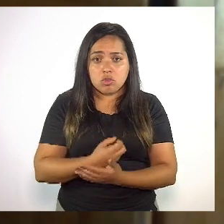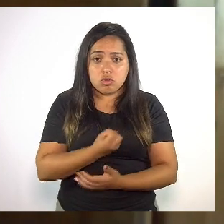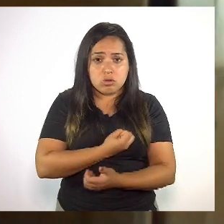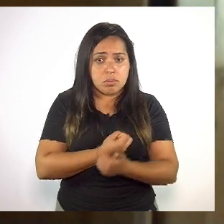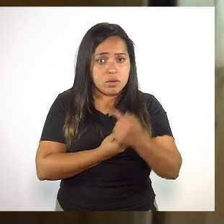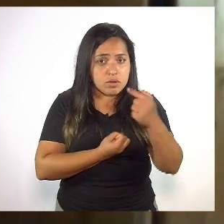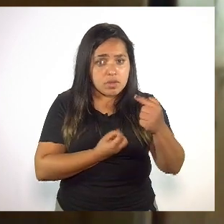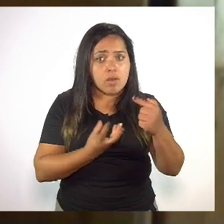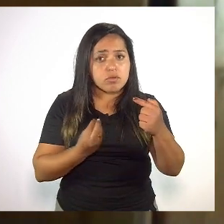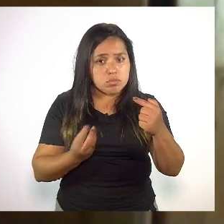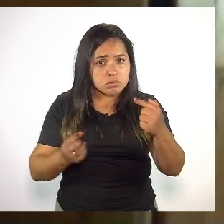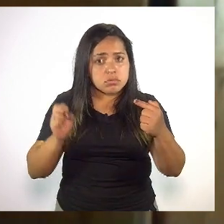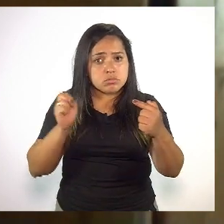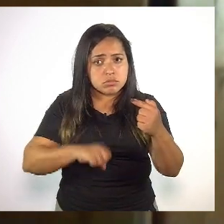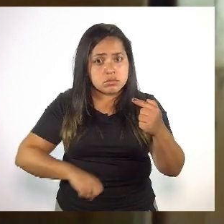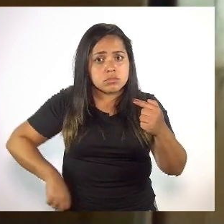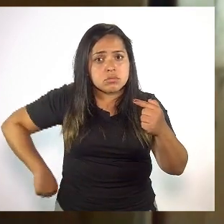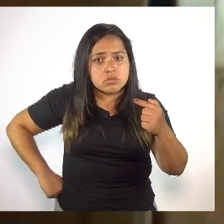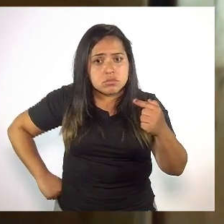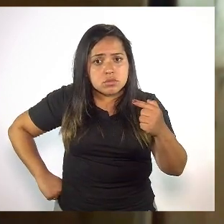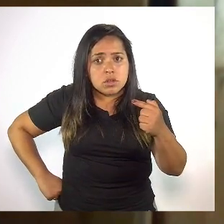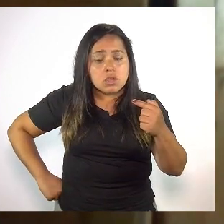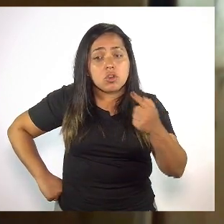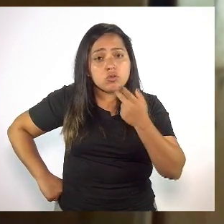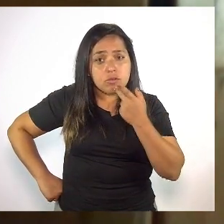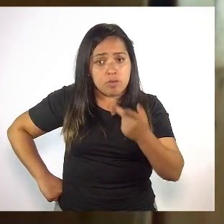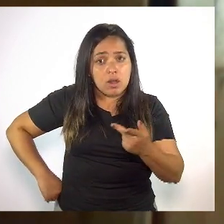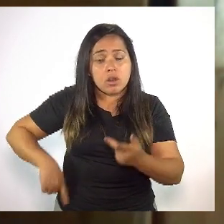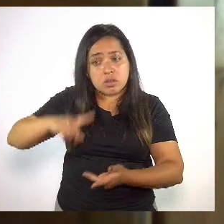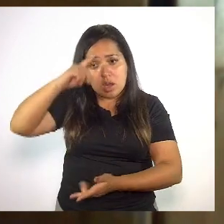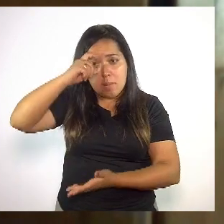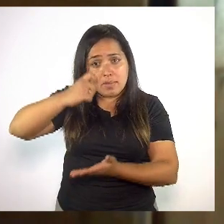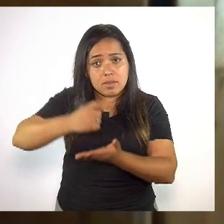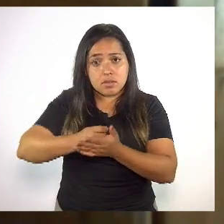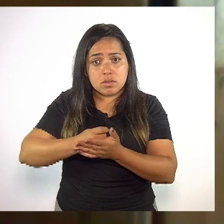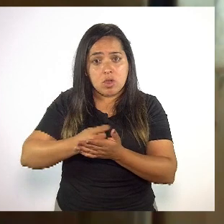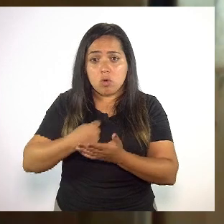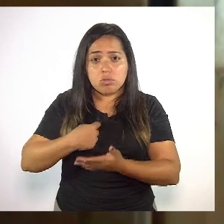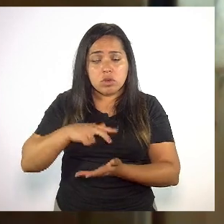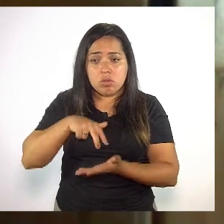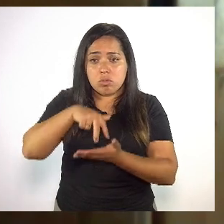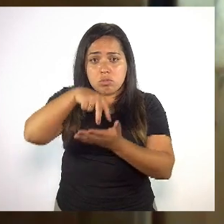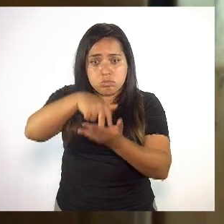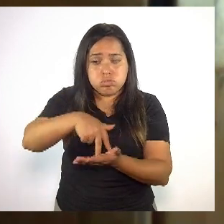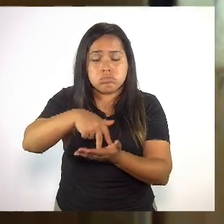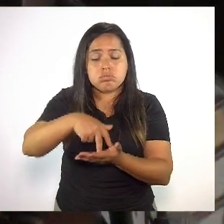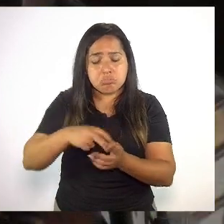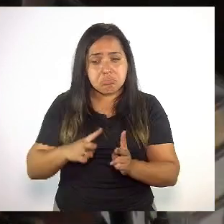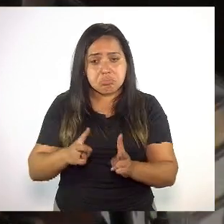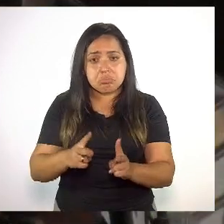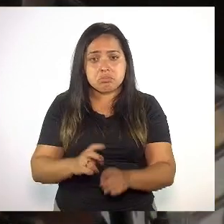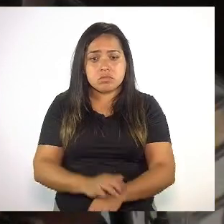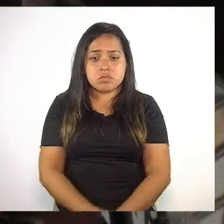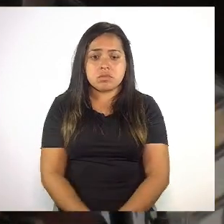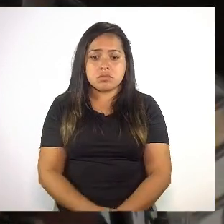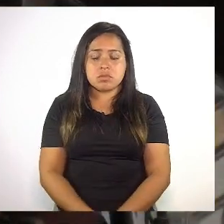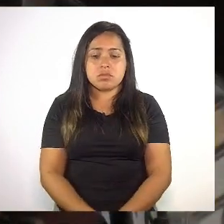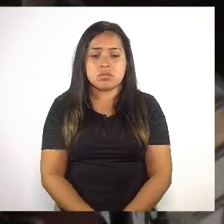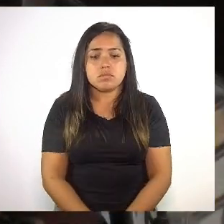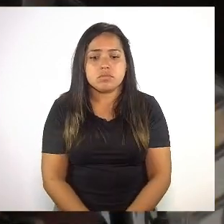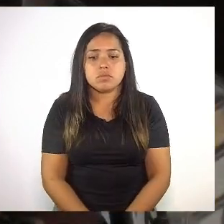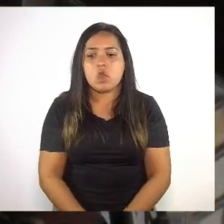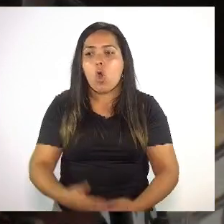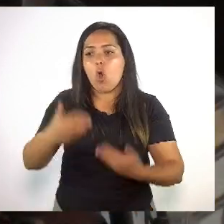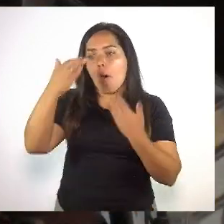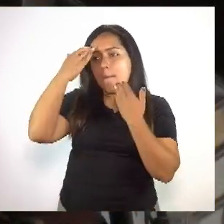essa é uma decisão, no meu entendimento, irrefutável. Muito obrigado, senhor presidente. Obrigado, nobre